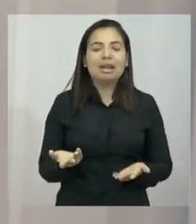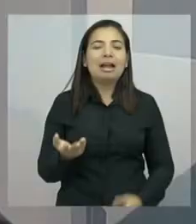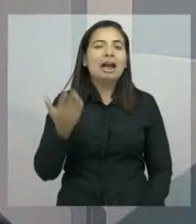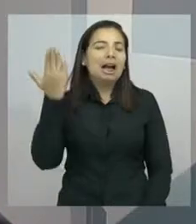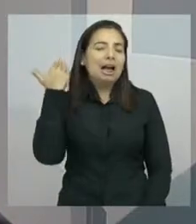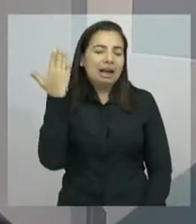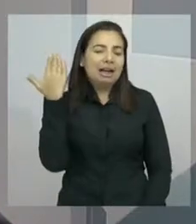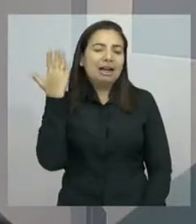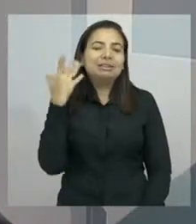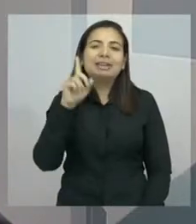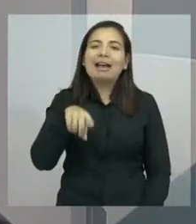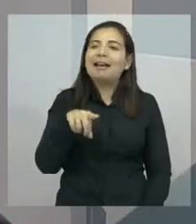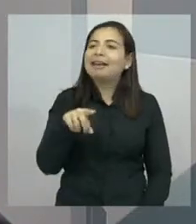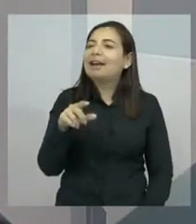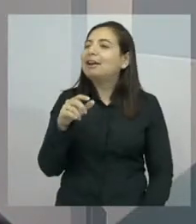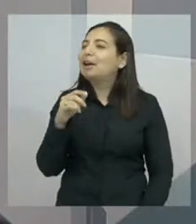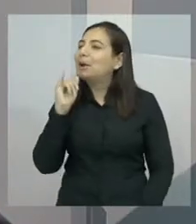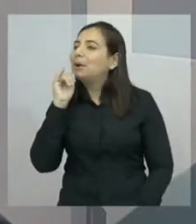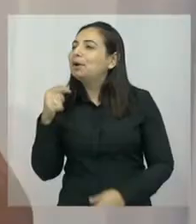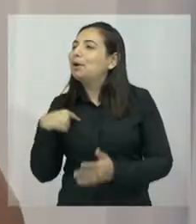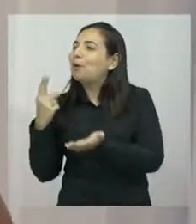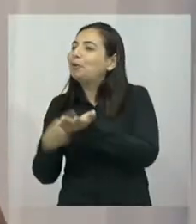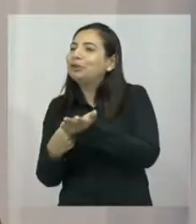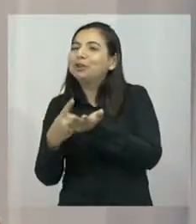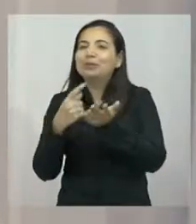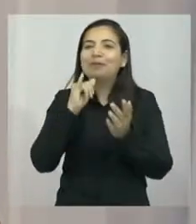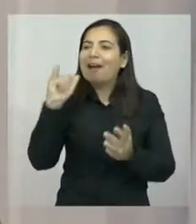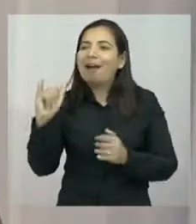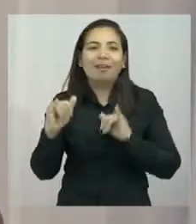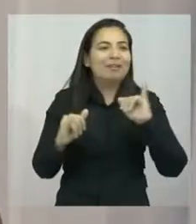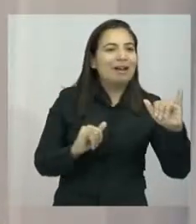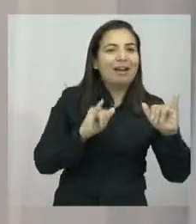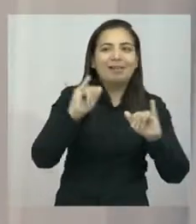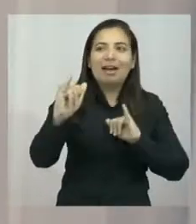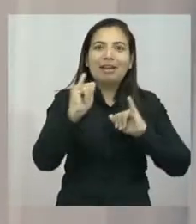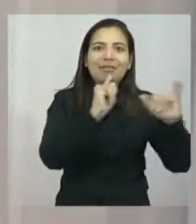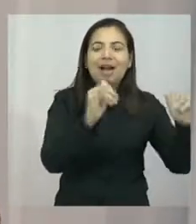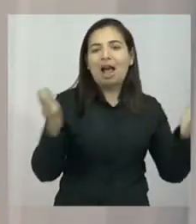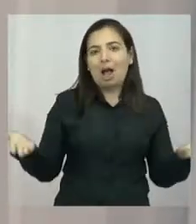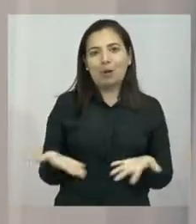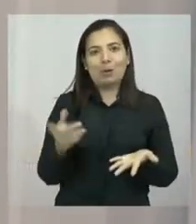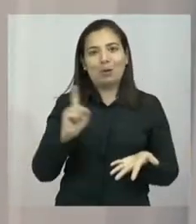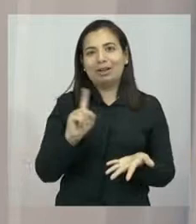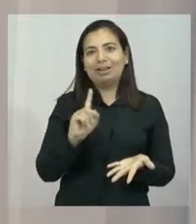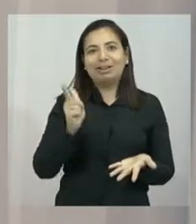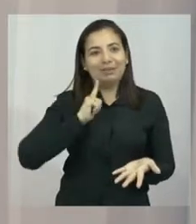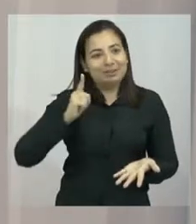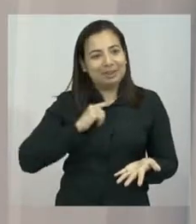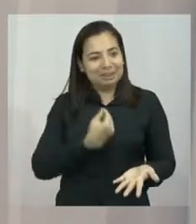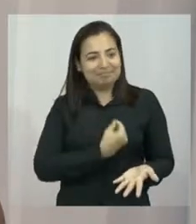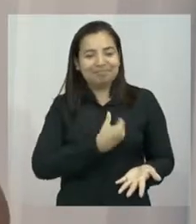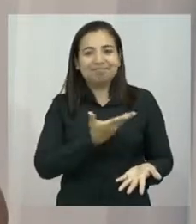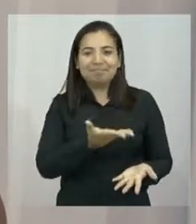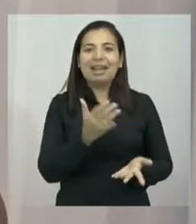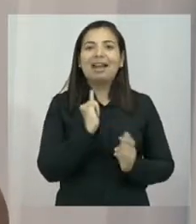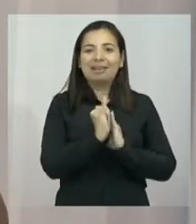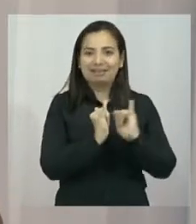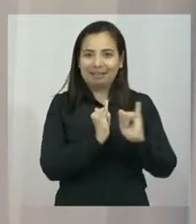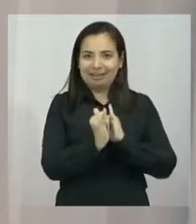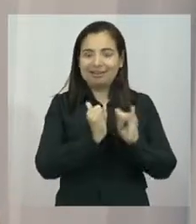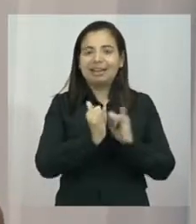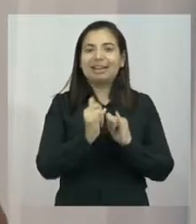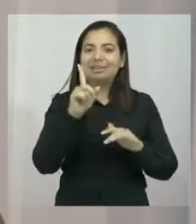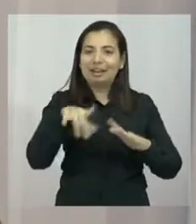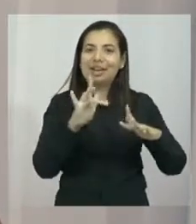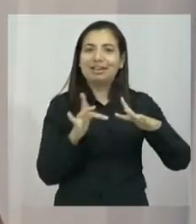o boca, eu te convido. Hoje não, nós já temos ali o foco, as redes. Então, esse é o nosso grande movimento para que a gente